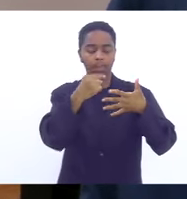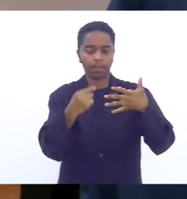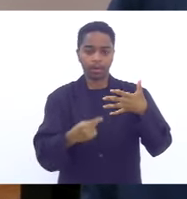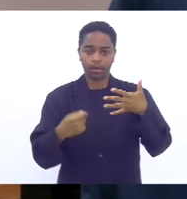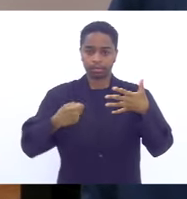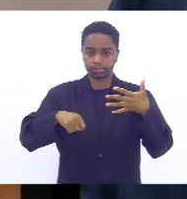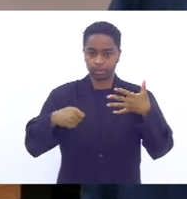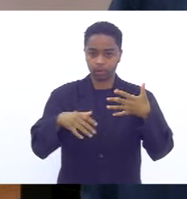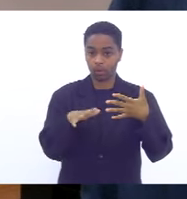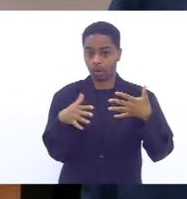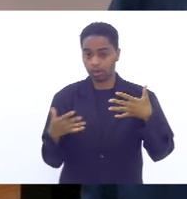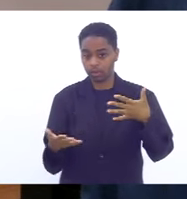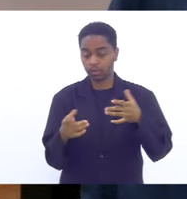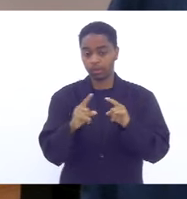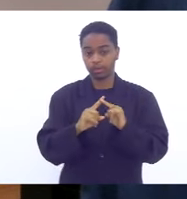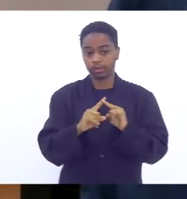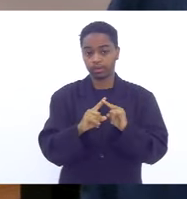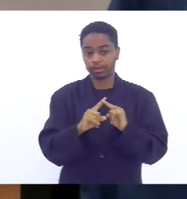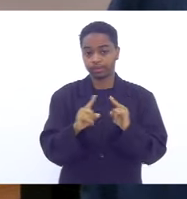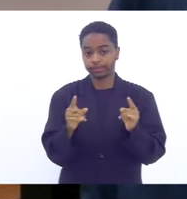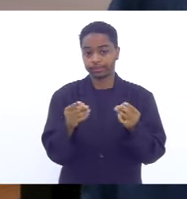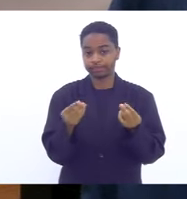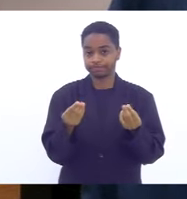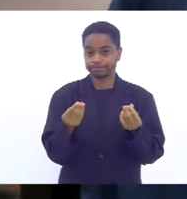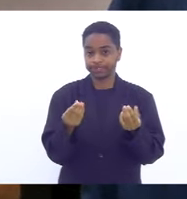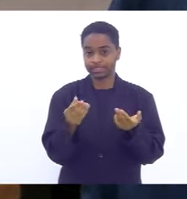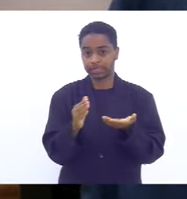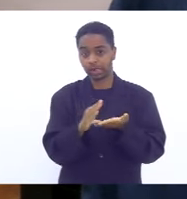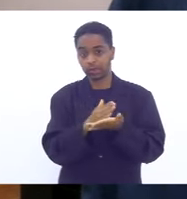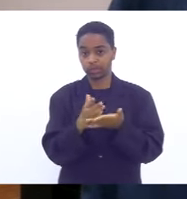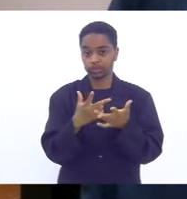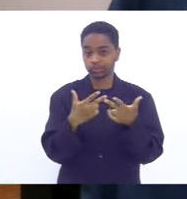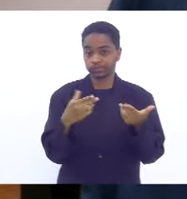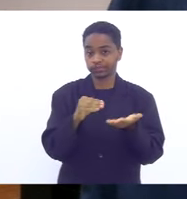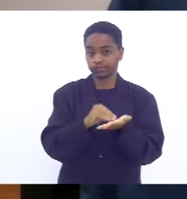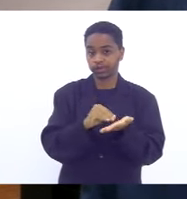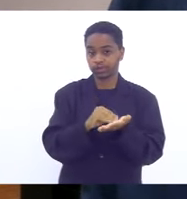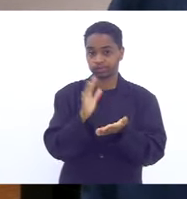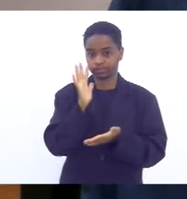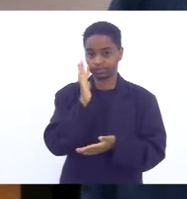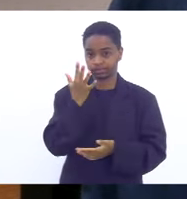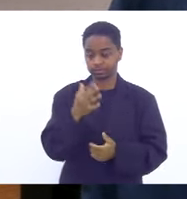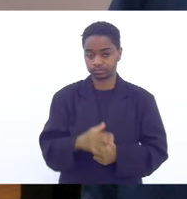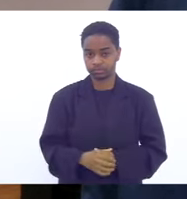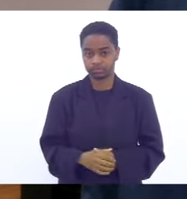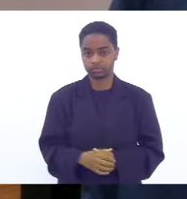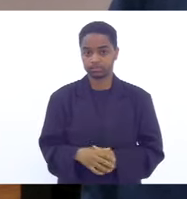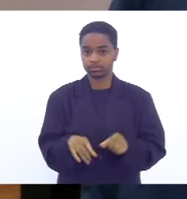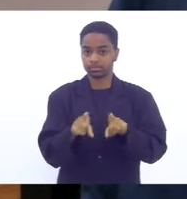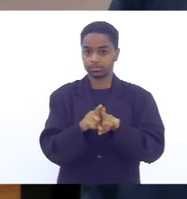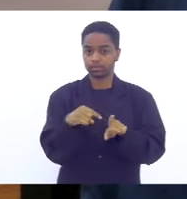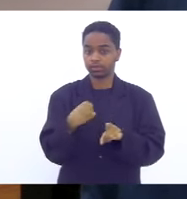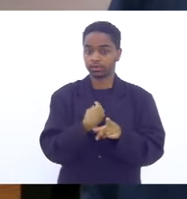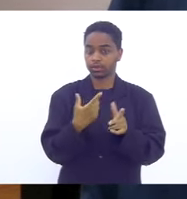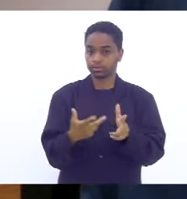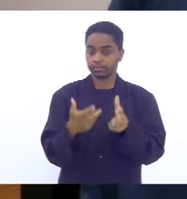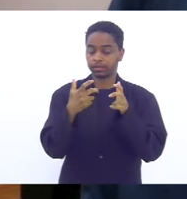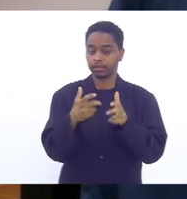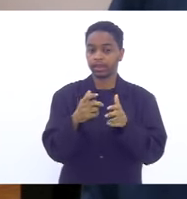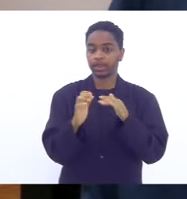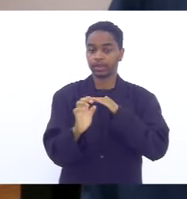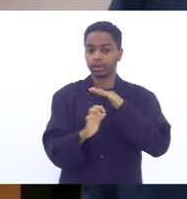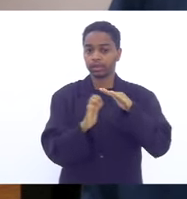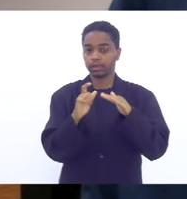trouxemos nossas demandas aqui, e muitas demandas ainda ficaram para ser resolvidas. A gente viu a empresa Light fazendo as